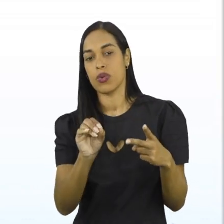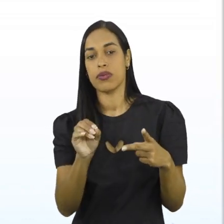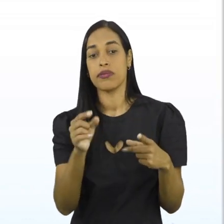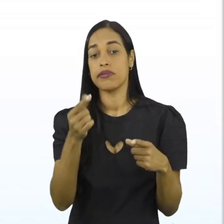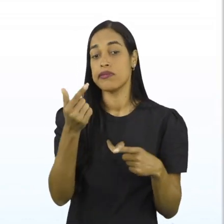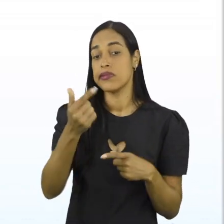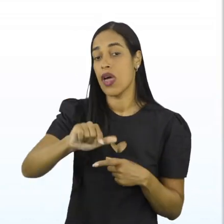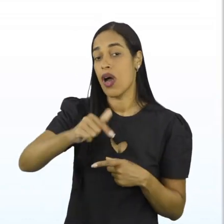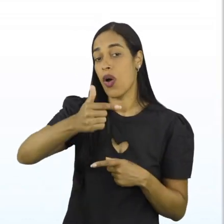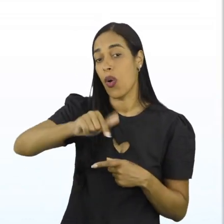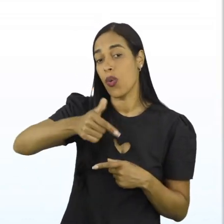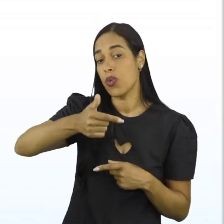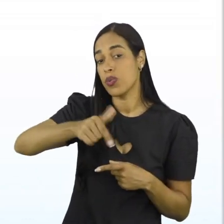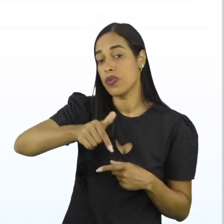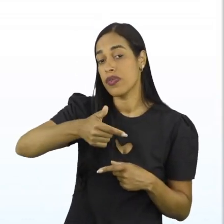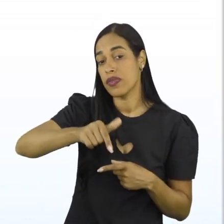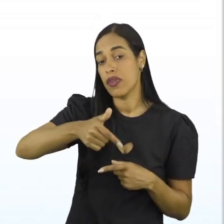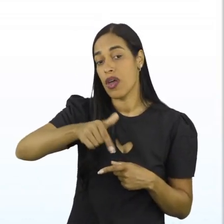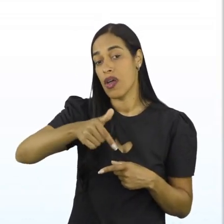ele não